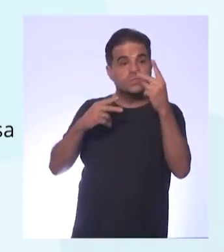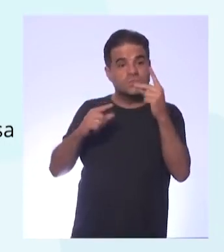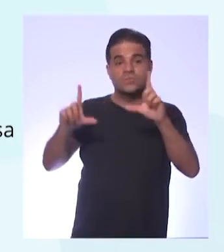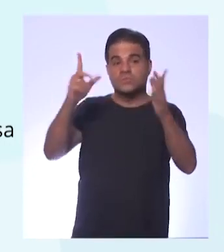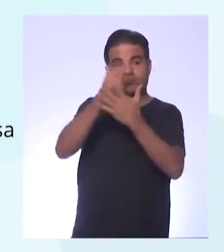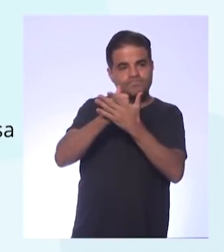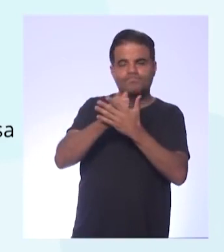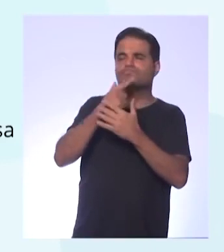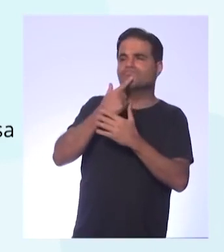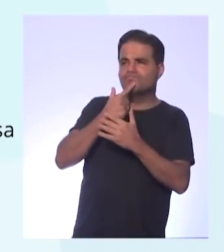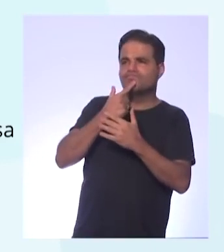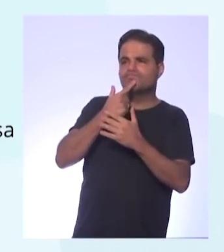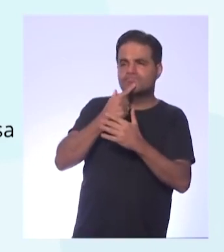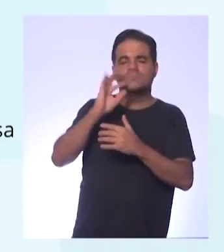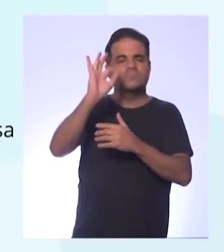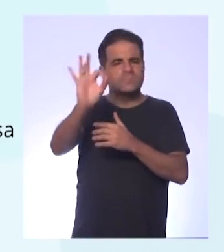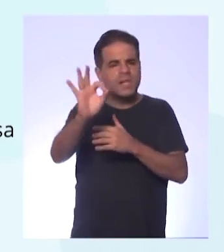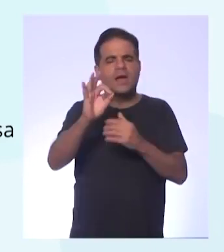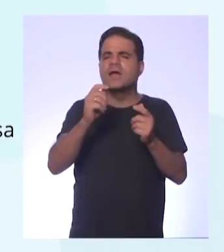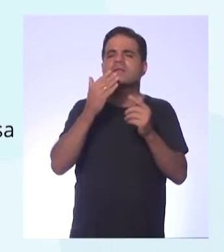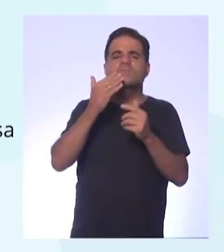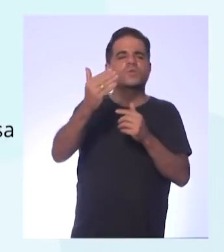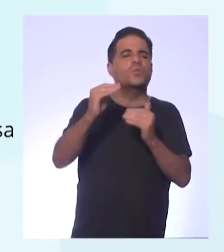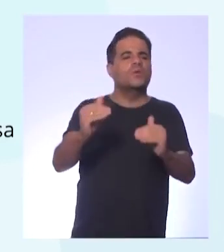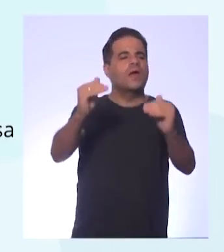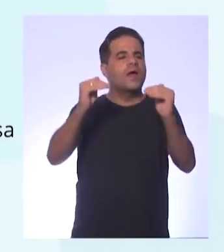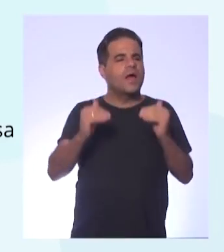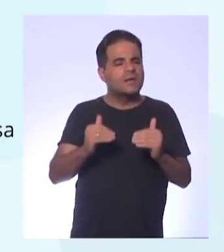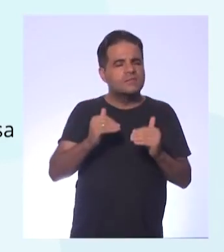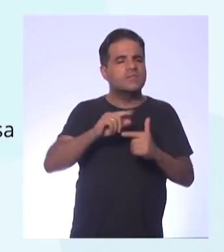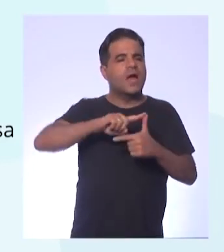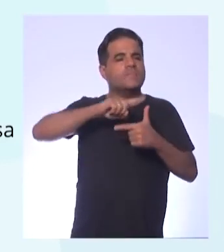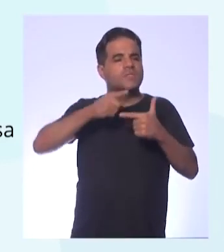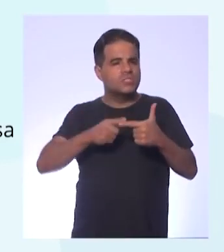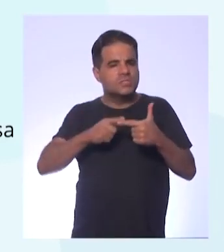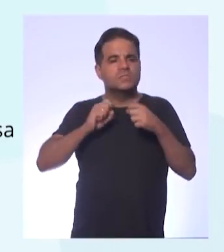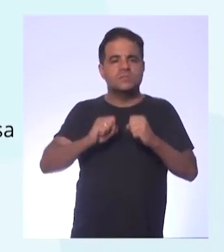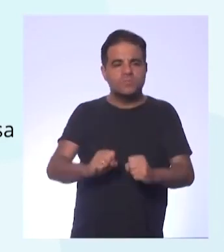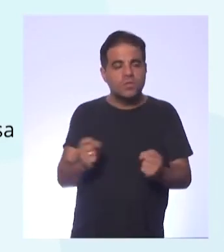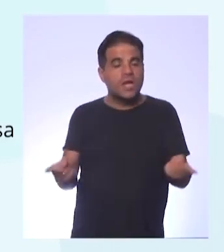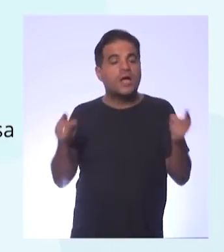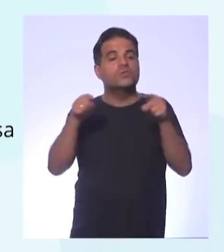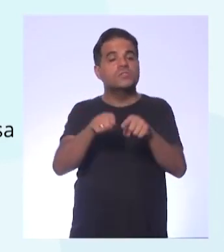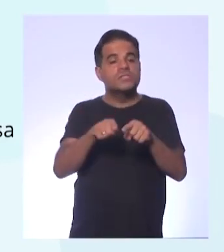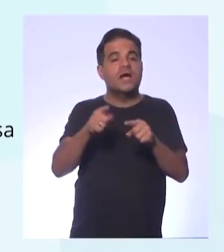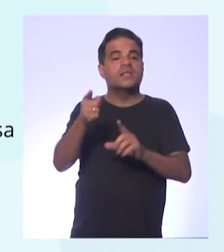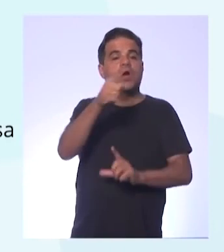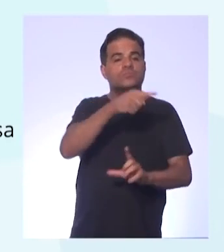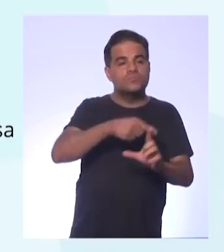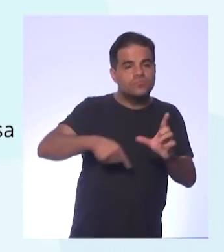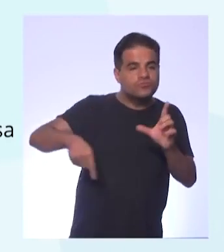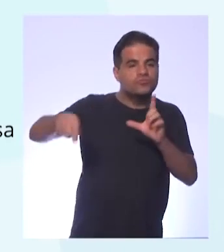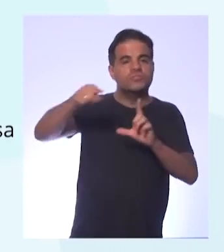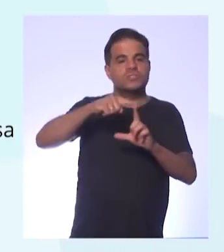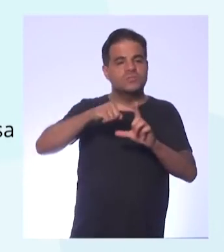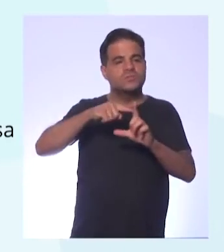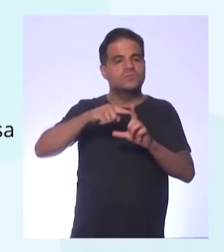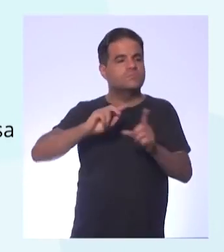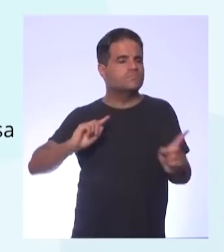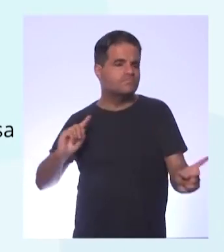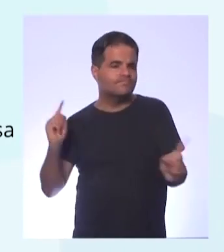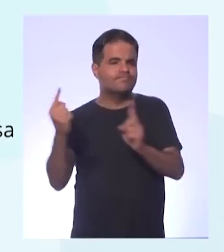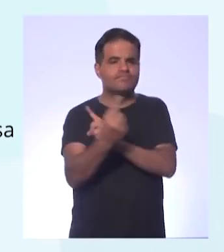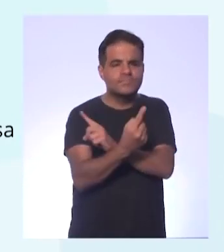2. Tá. Legal. O que ele está pedindo aí embaixo? A medida de ângulo que pode ser associada ao giro dessa manobra. Qual que